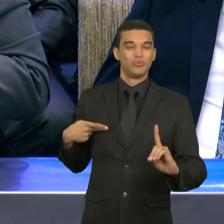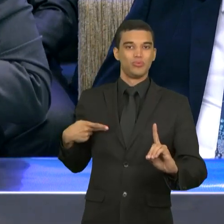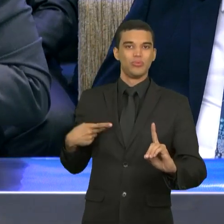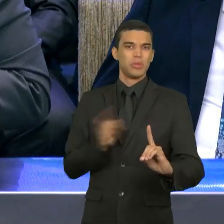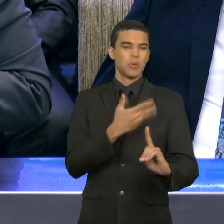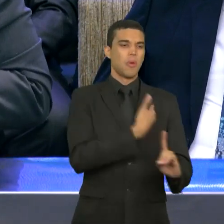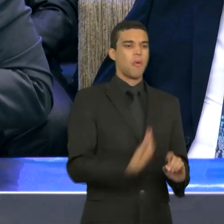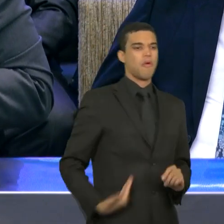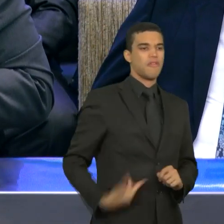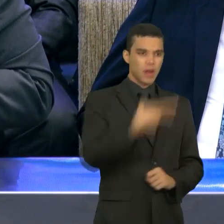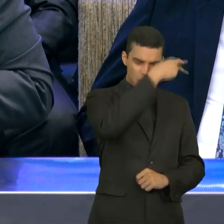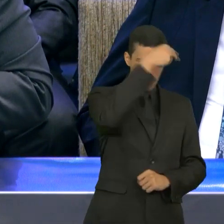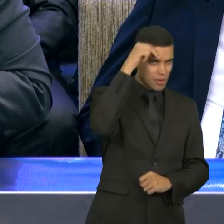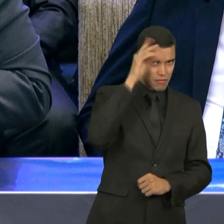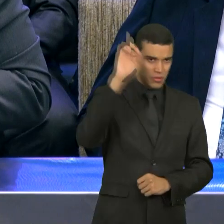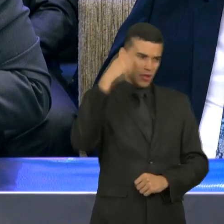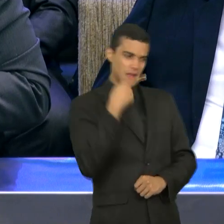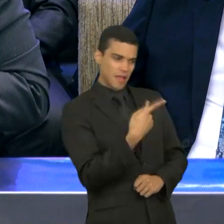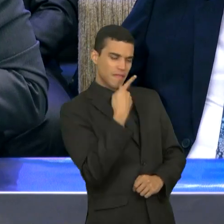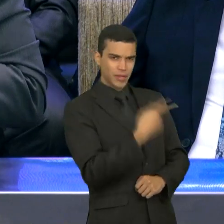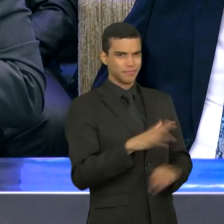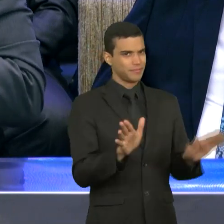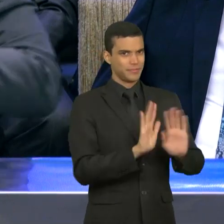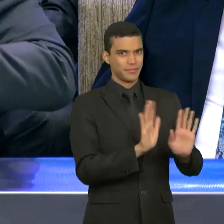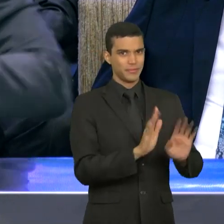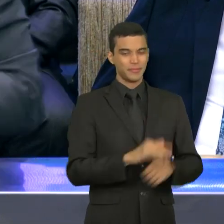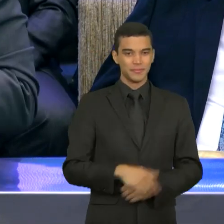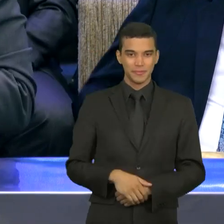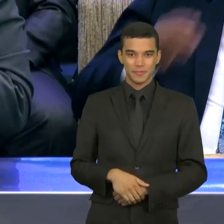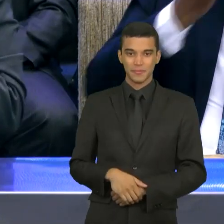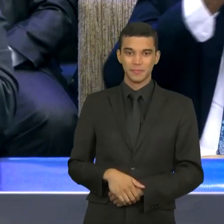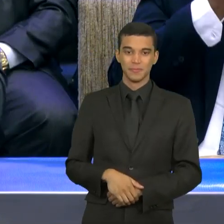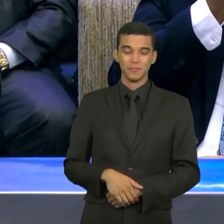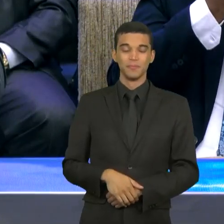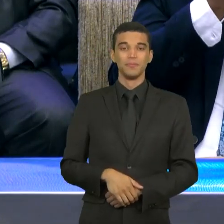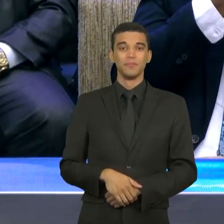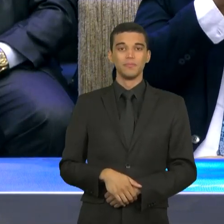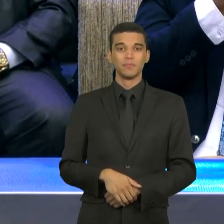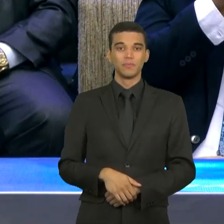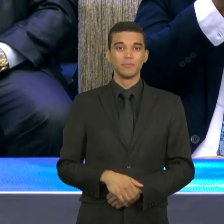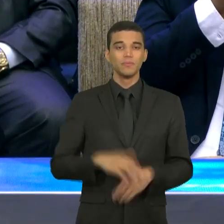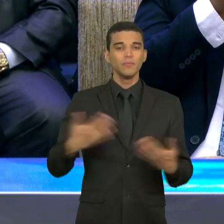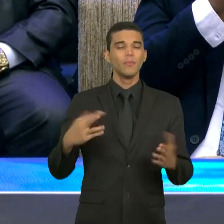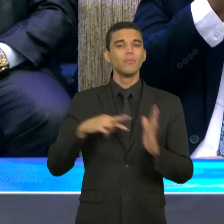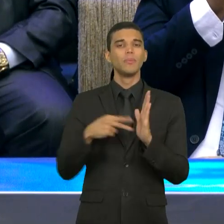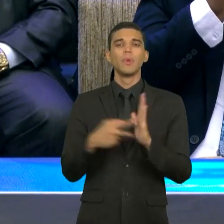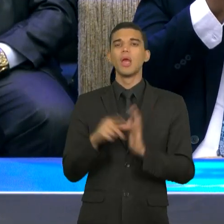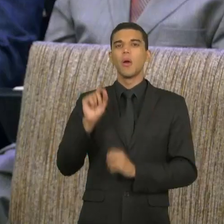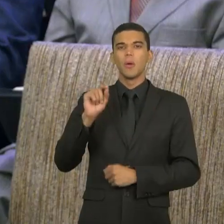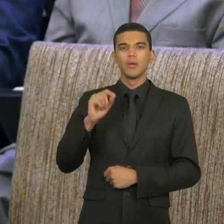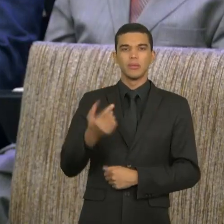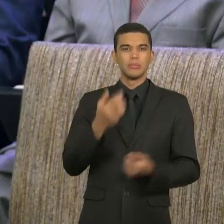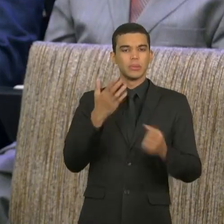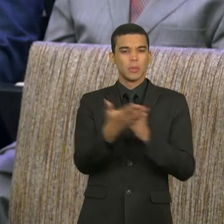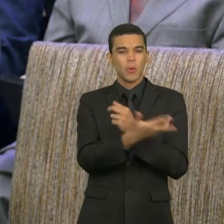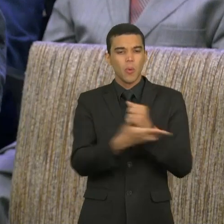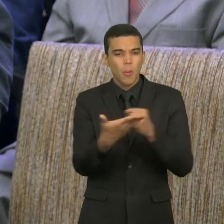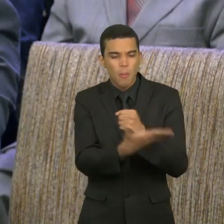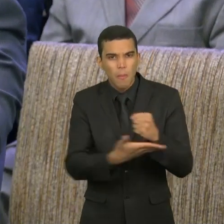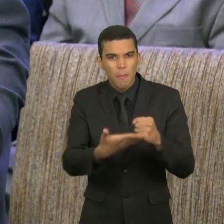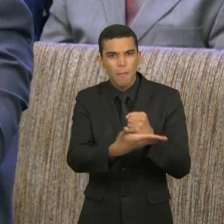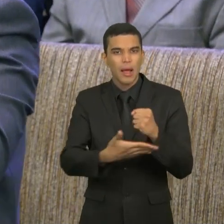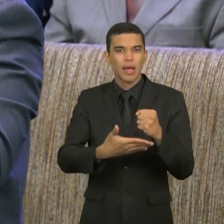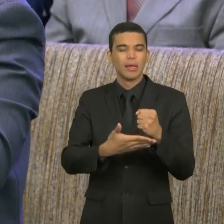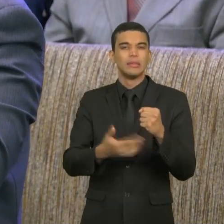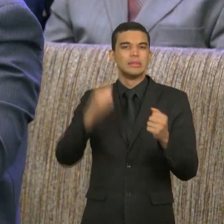na verdade que os fundamentos se transtornam atacar o fundamento significa fazer buraco no alicerce